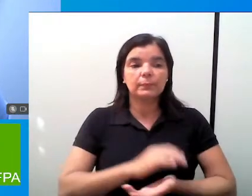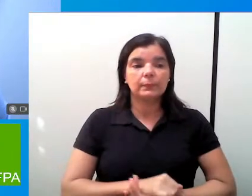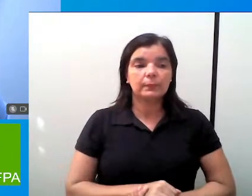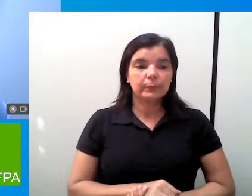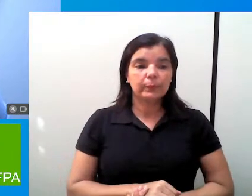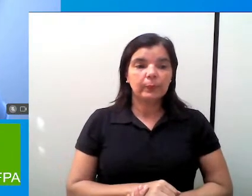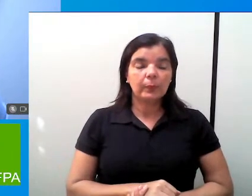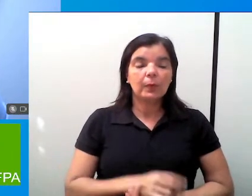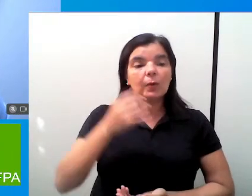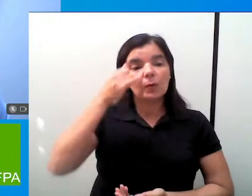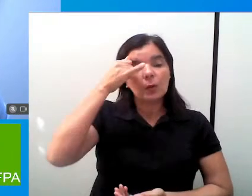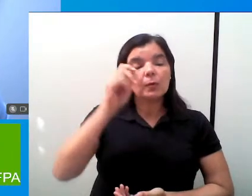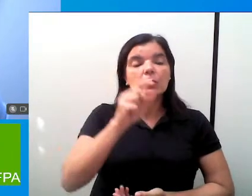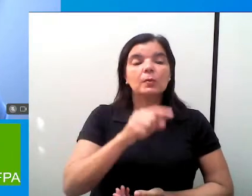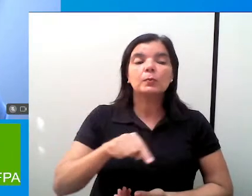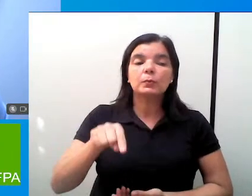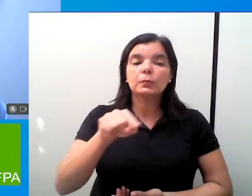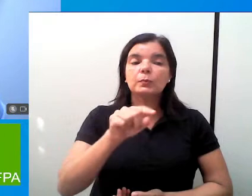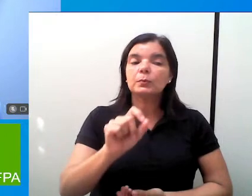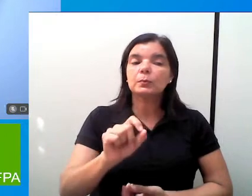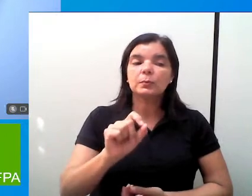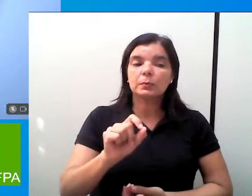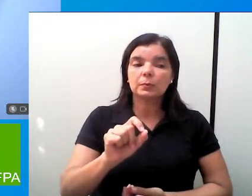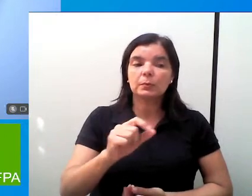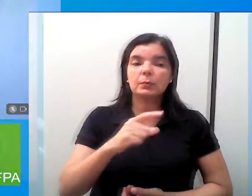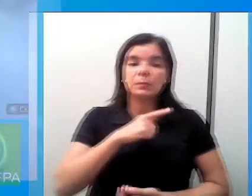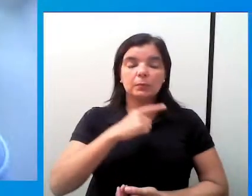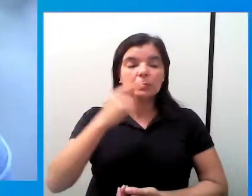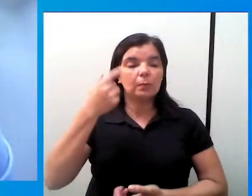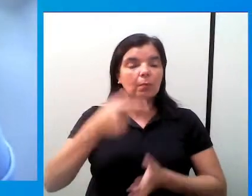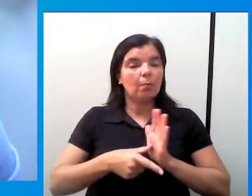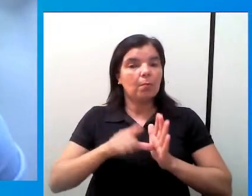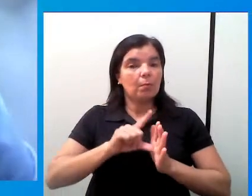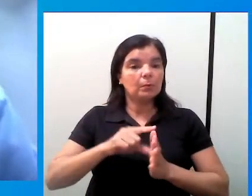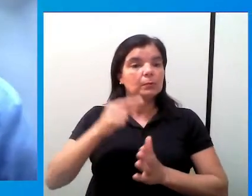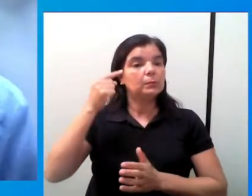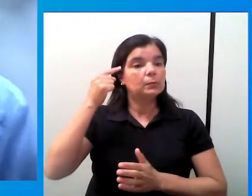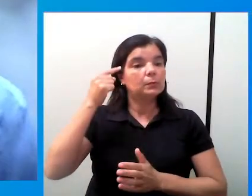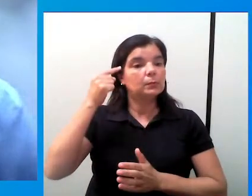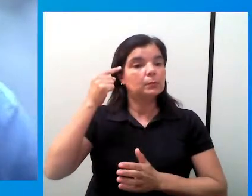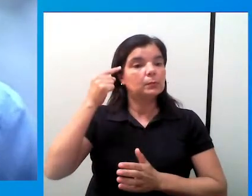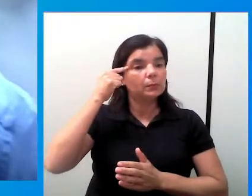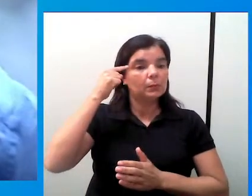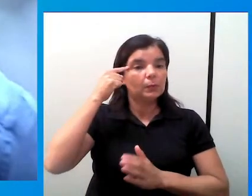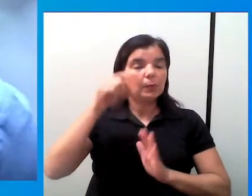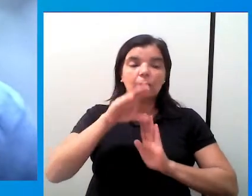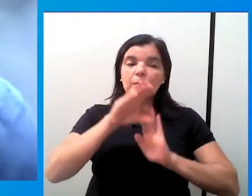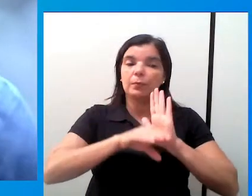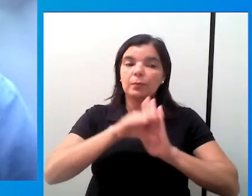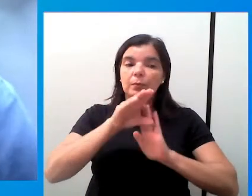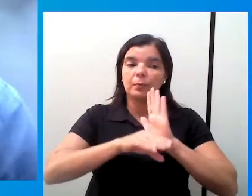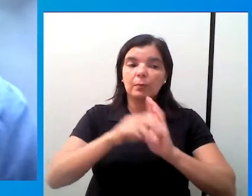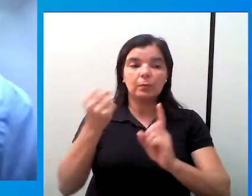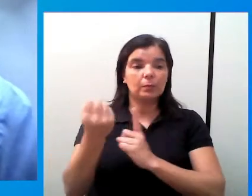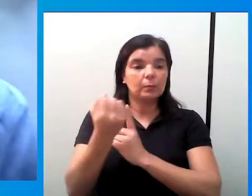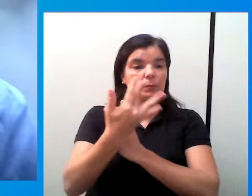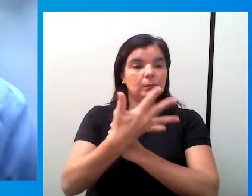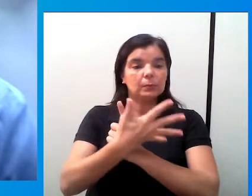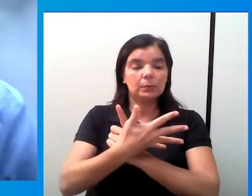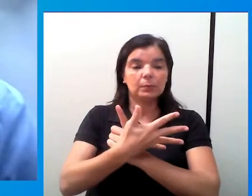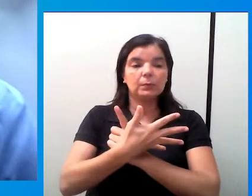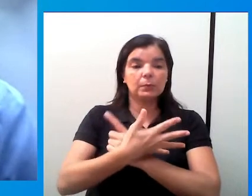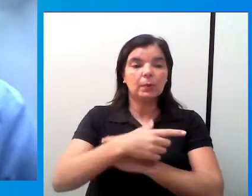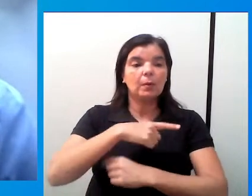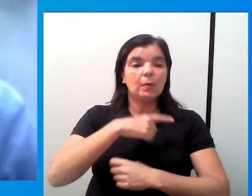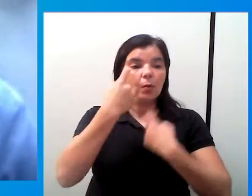E a ideia de você, antes de pensar na curricularização da extensão, de você ter uma preocupação